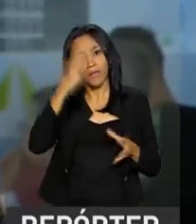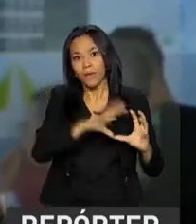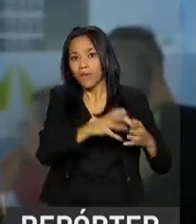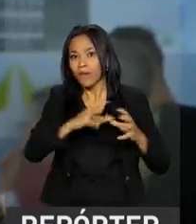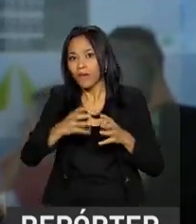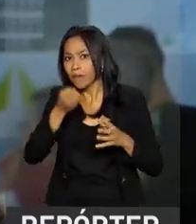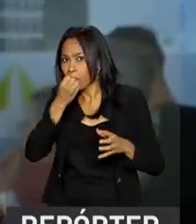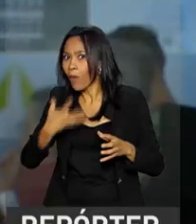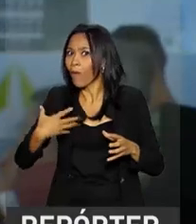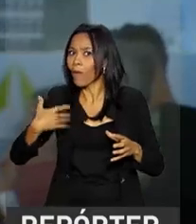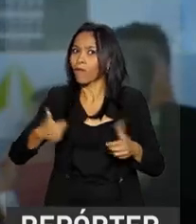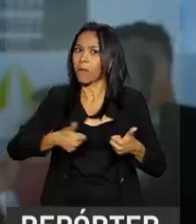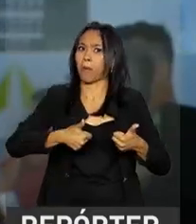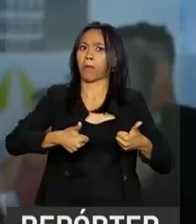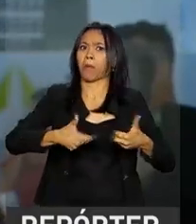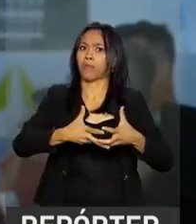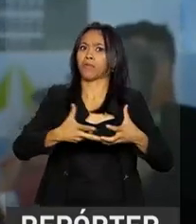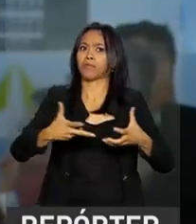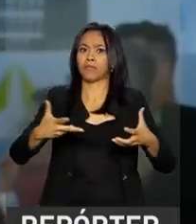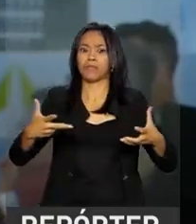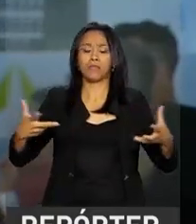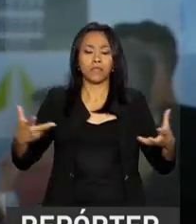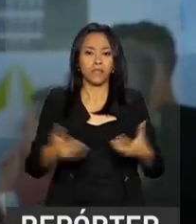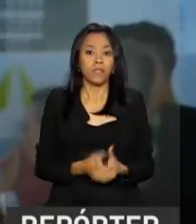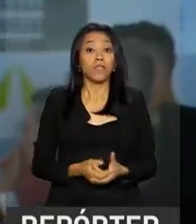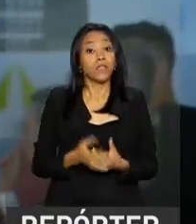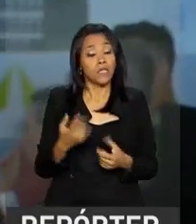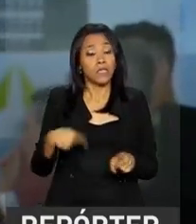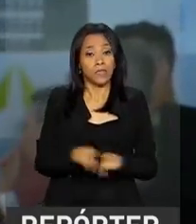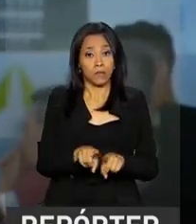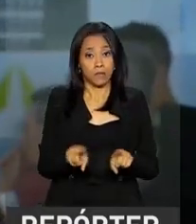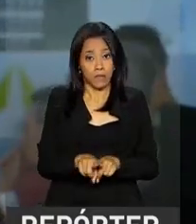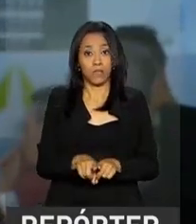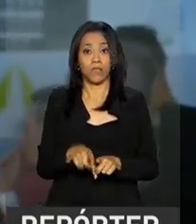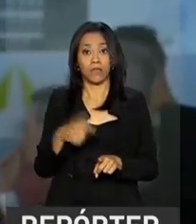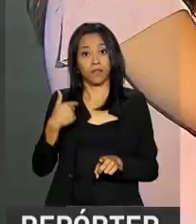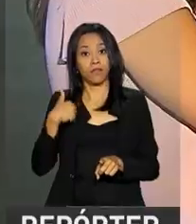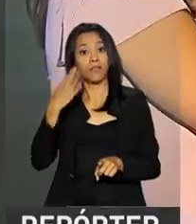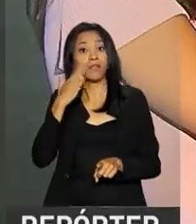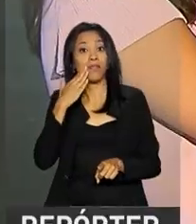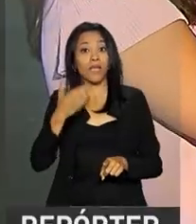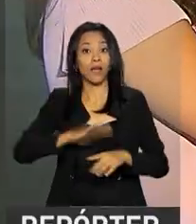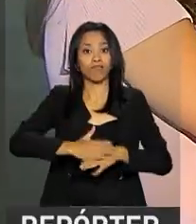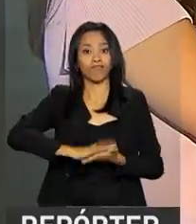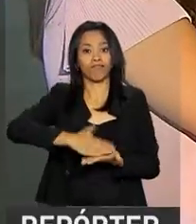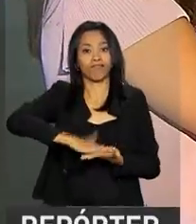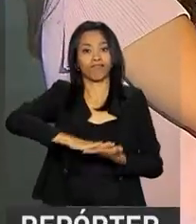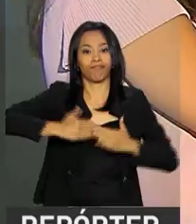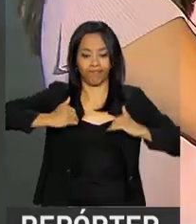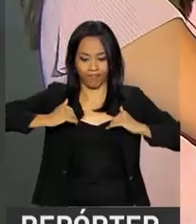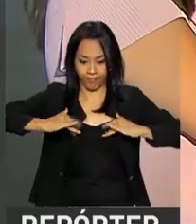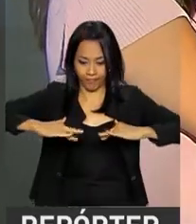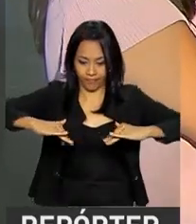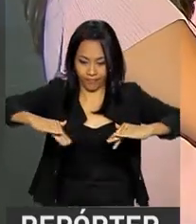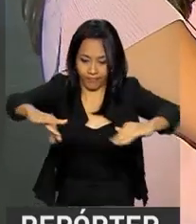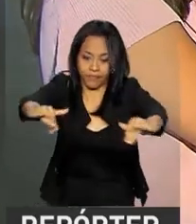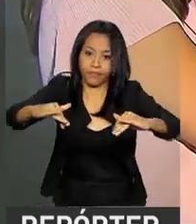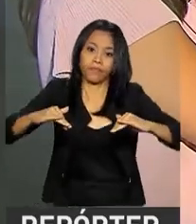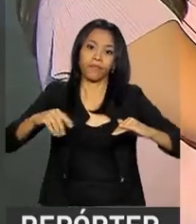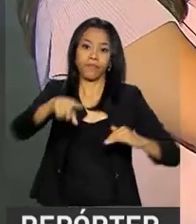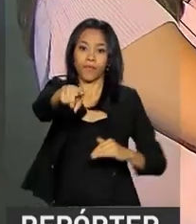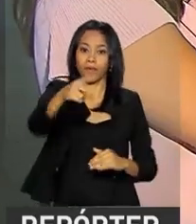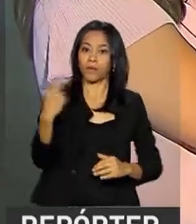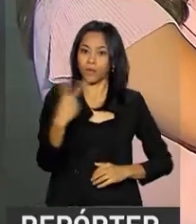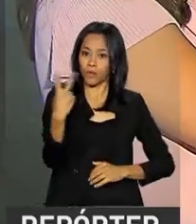tem ganhado muita repercussão certo e também é rever a sapucaí mairo e laís até despachar uma